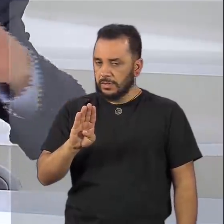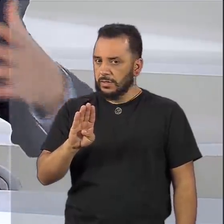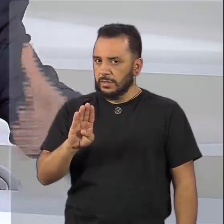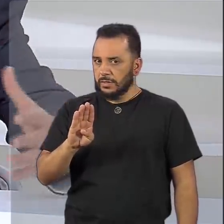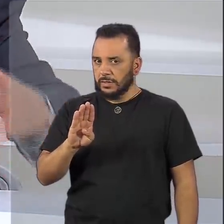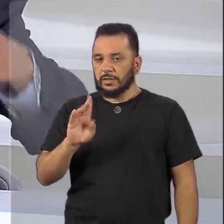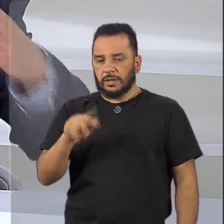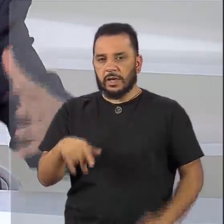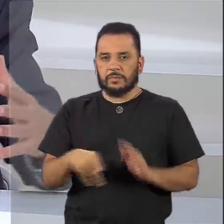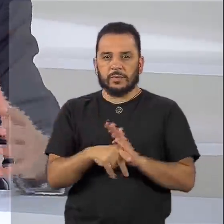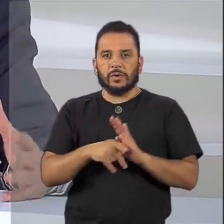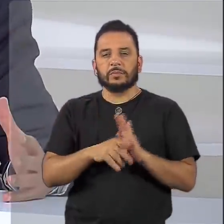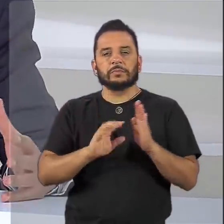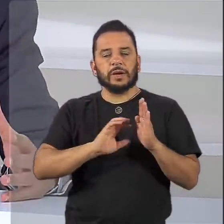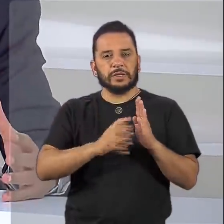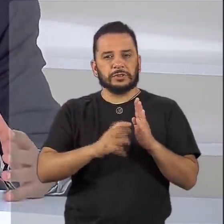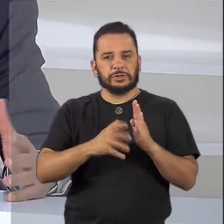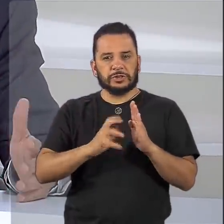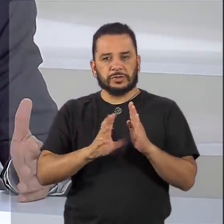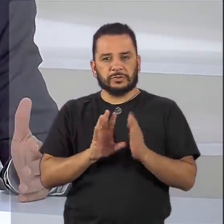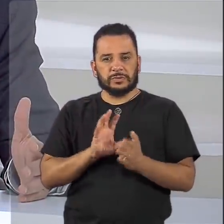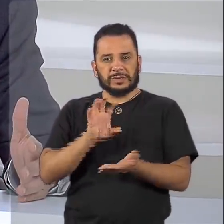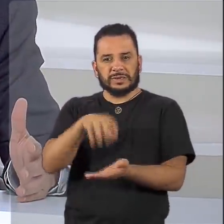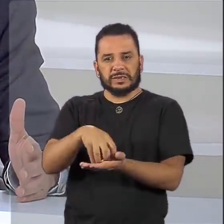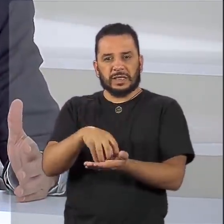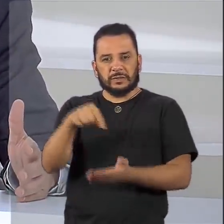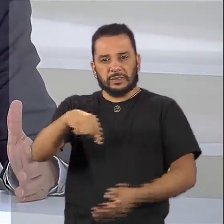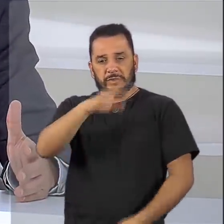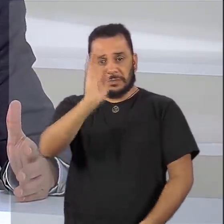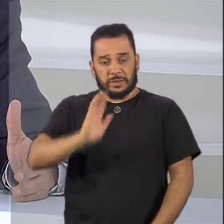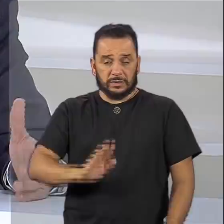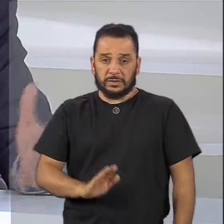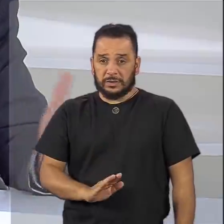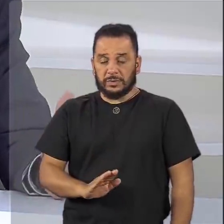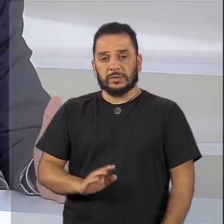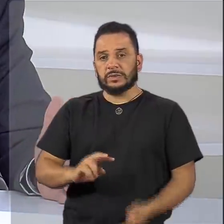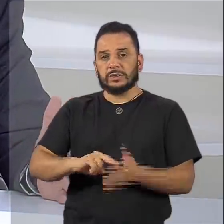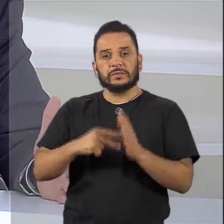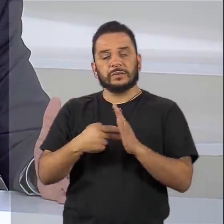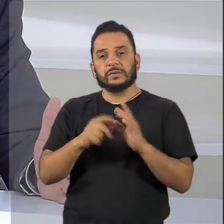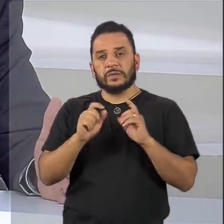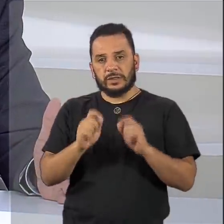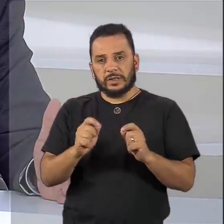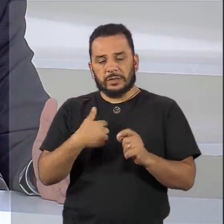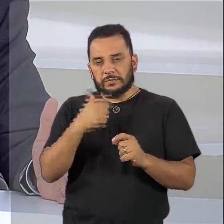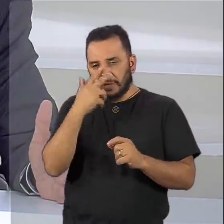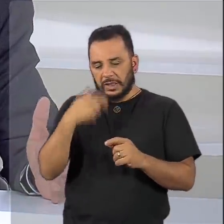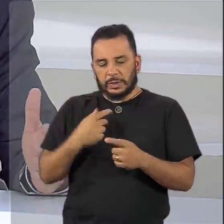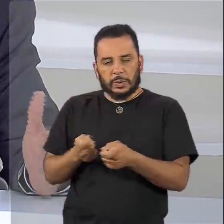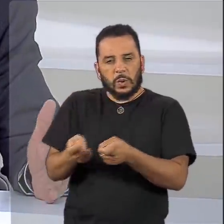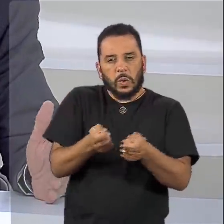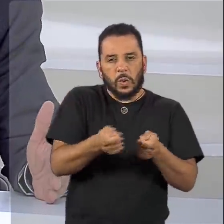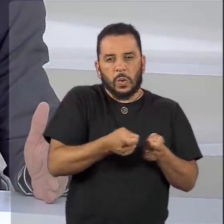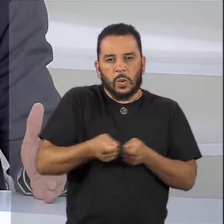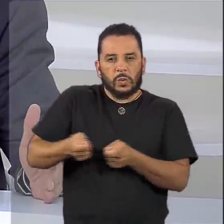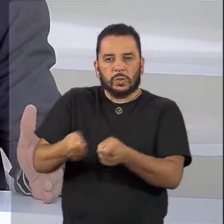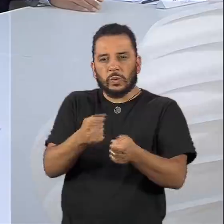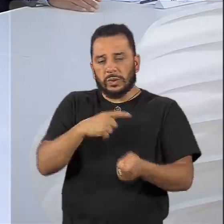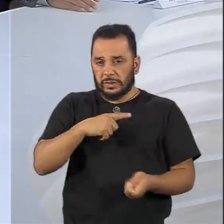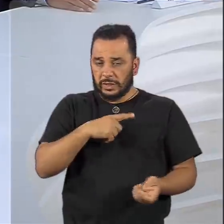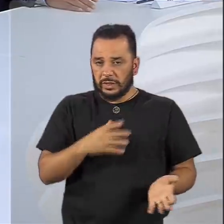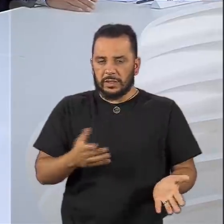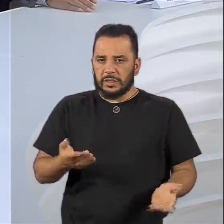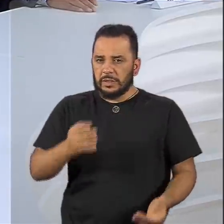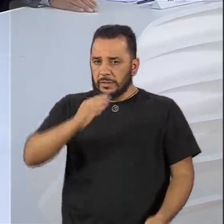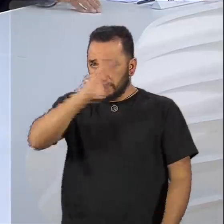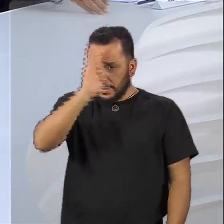velho partido de centro brasileiro, que não permite que essa nave viaje para qualquer um dos extremos, entende? Jamais esse país será um